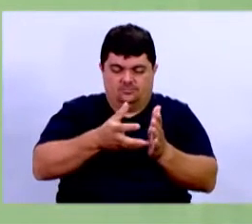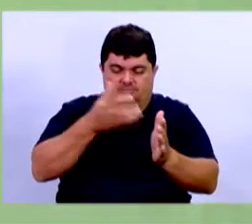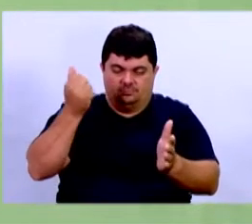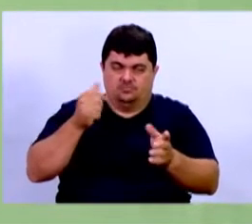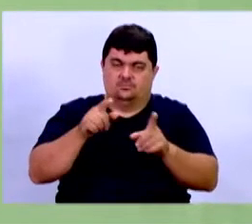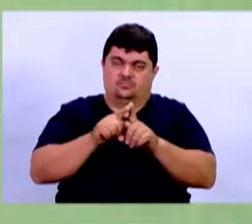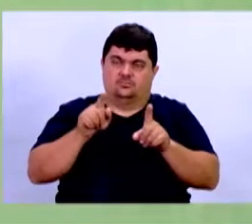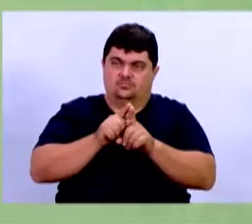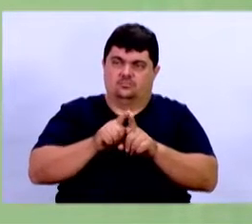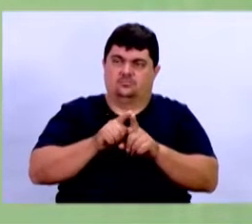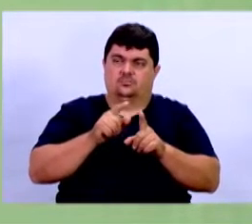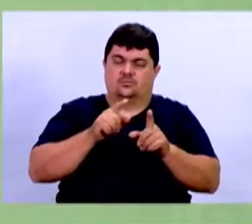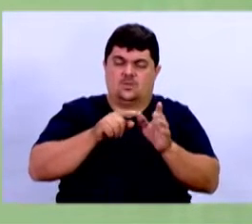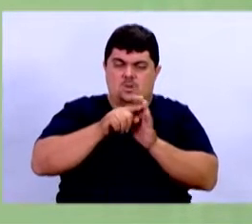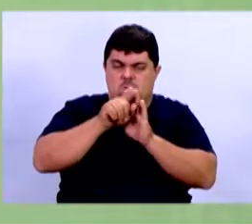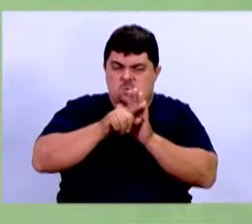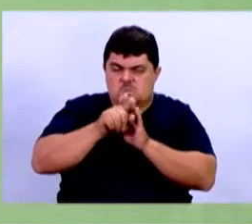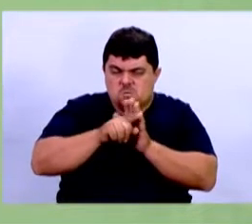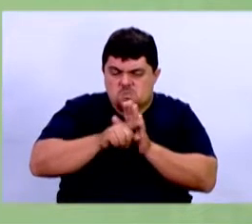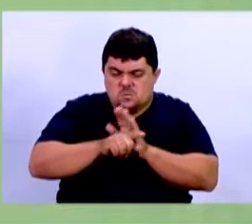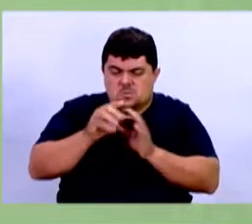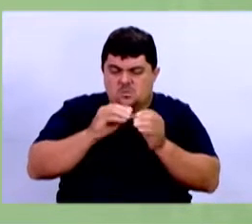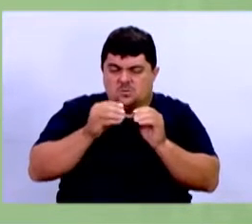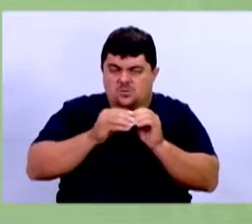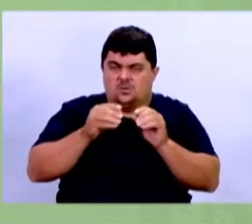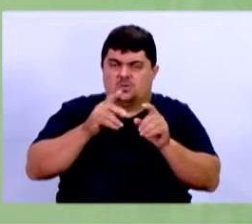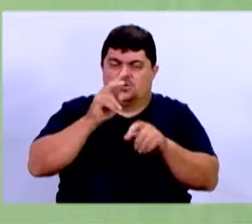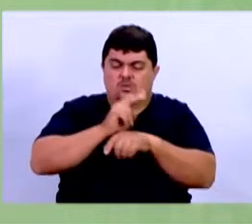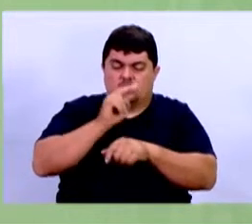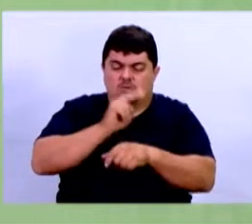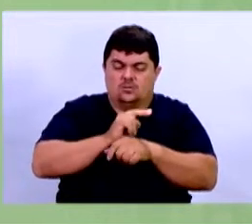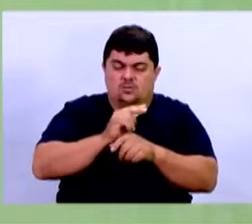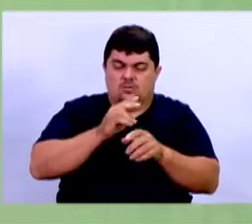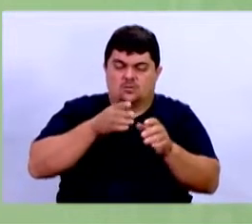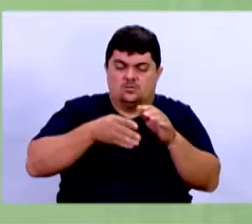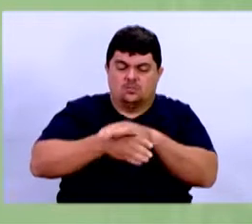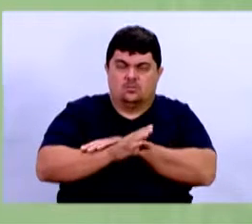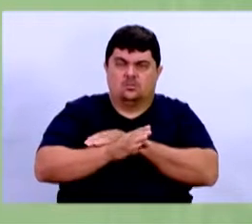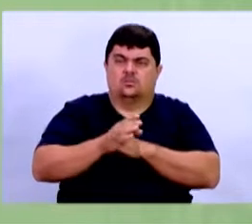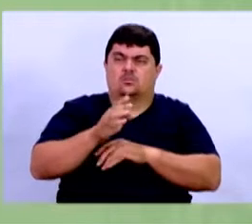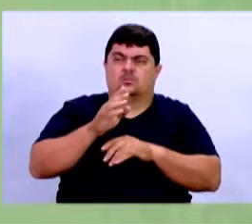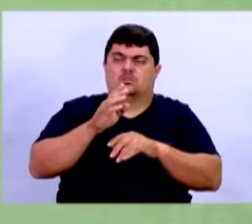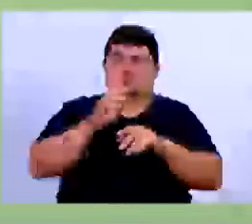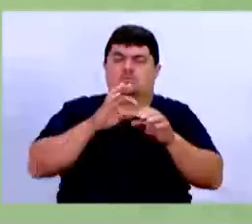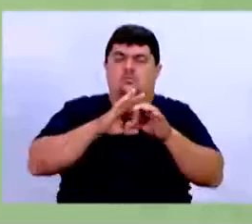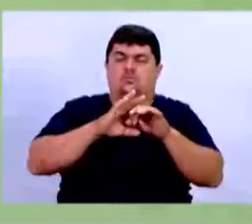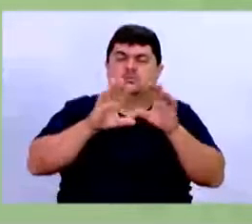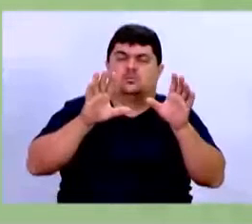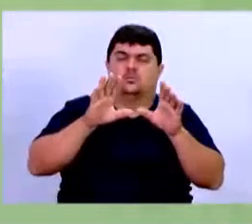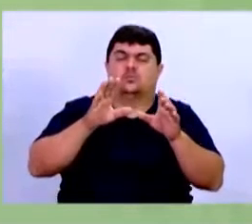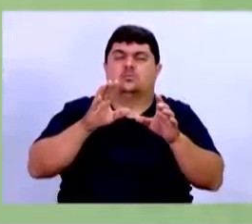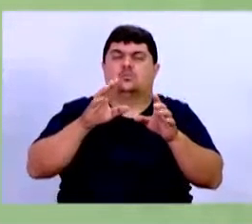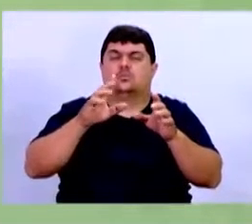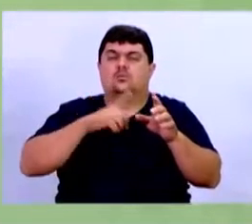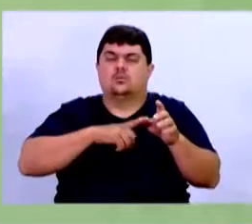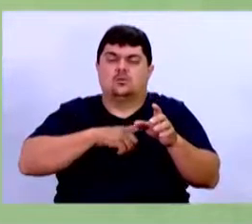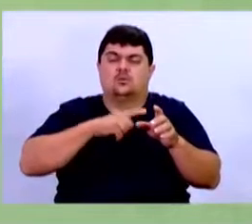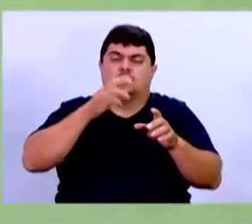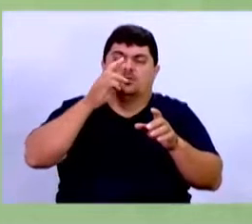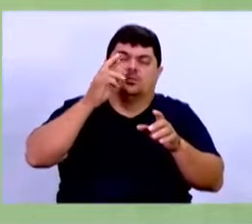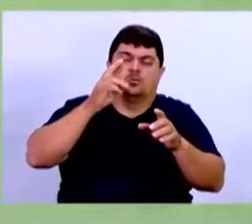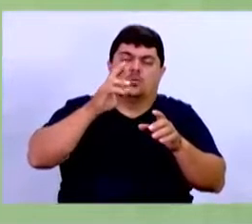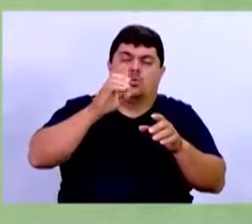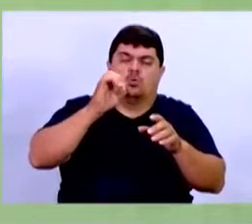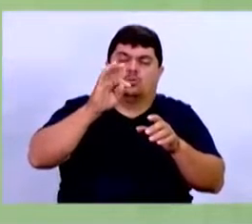dados, índices, consulta a dados, controle de acesso com permissões, gerenciamento de performance, rotina